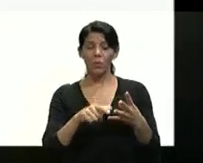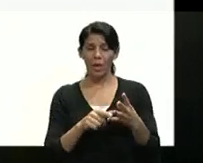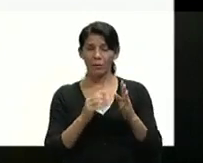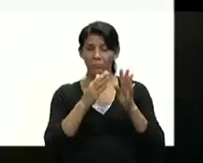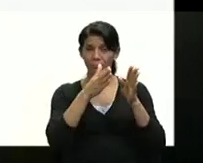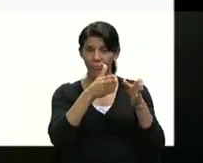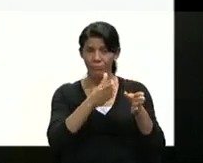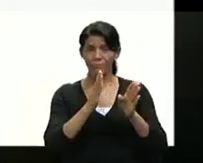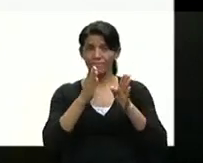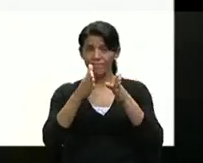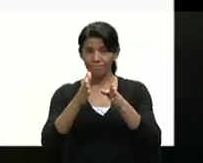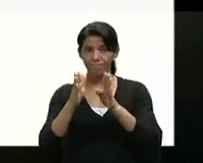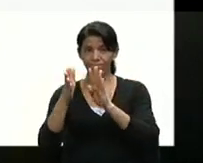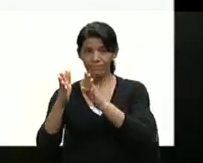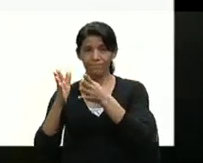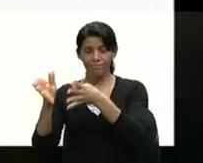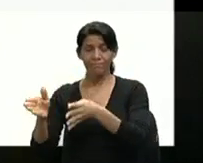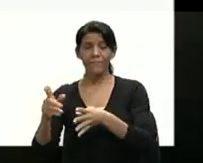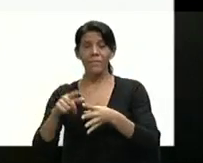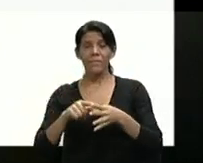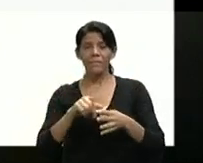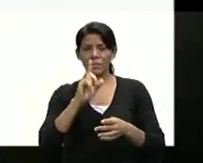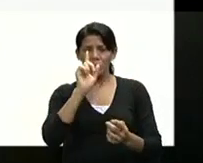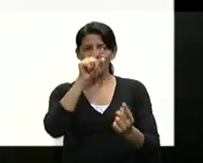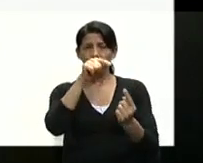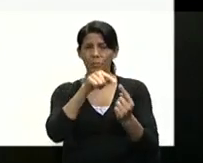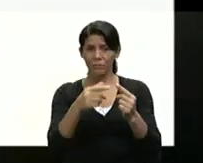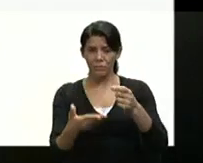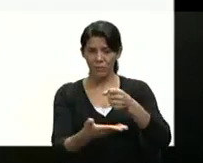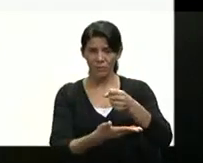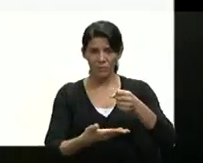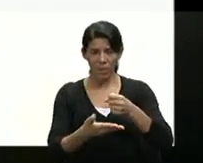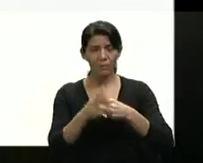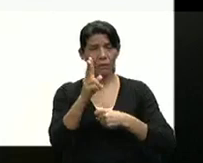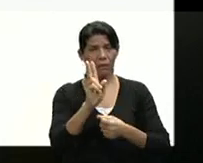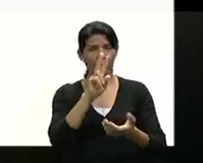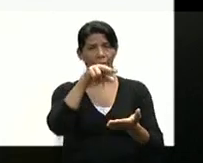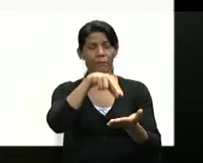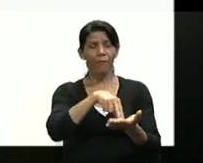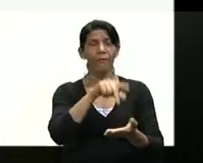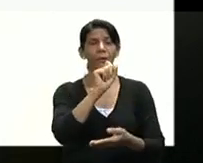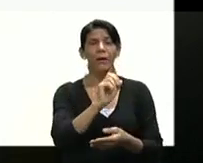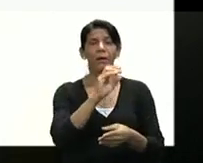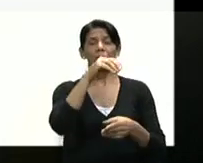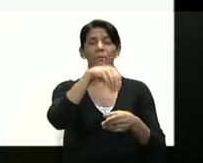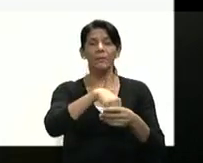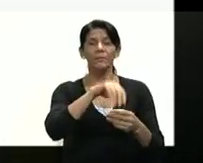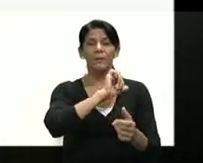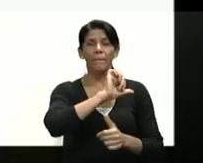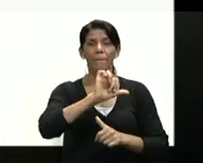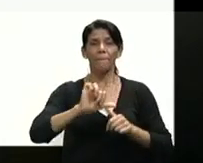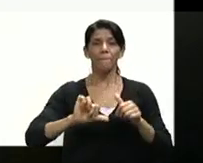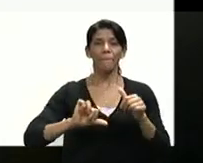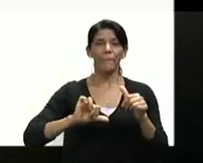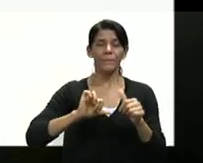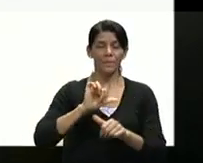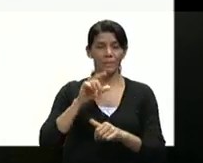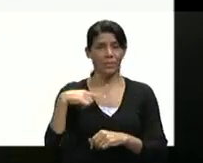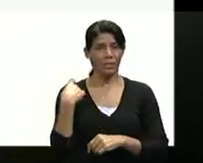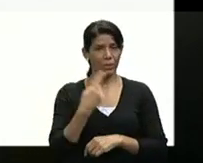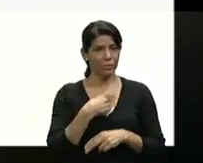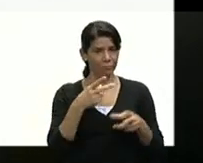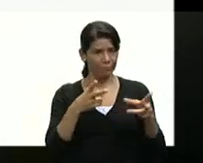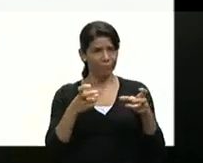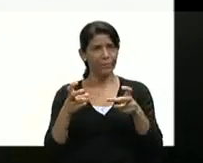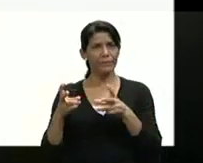desses 4 princípios, ele vai atuar dentro dessa mudança epidemiológica que nós